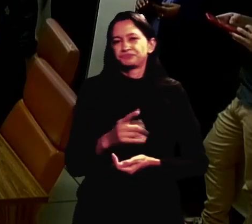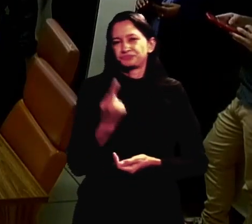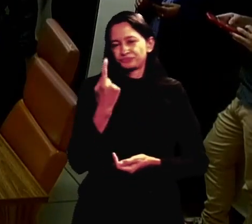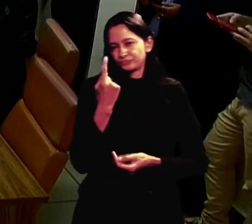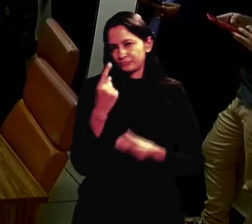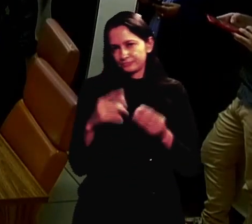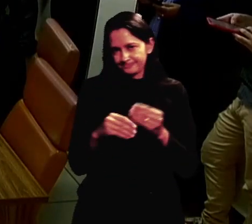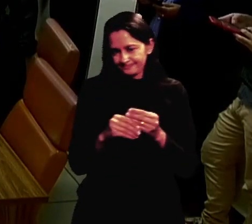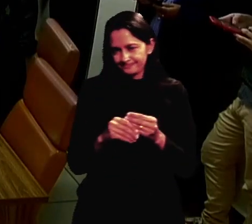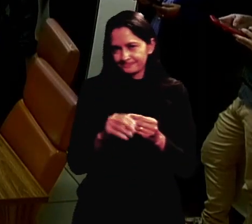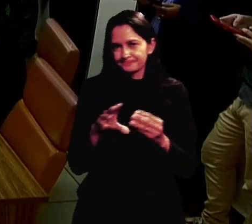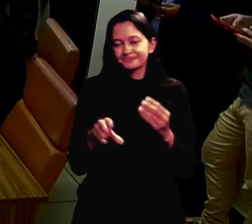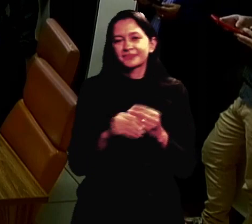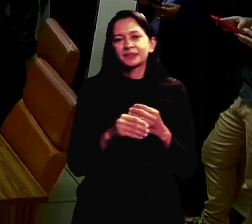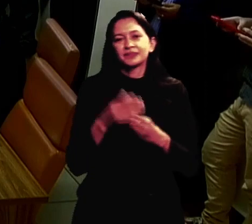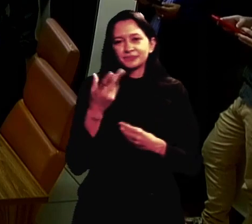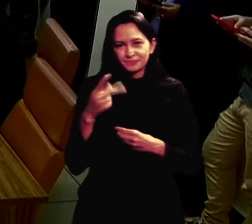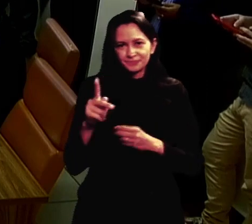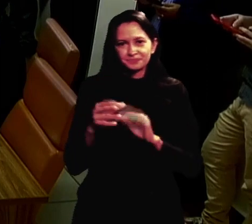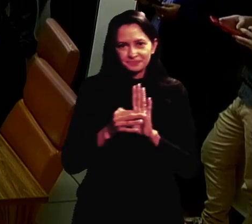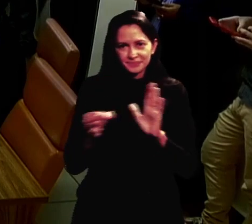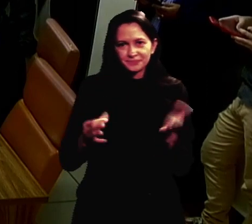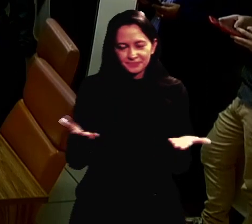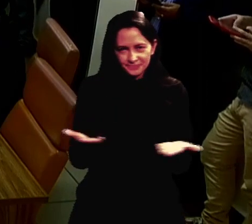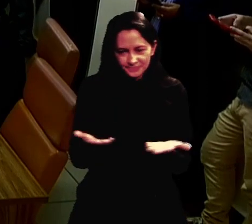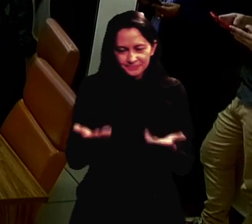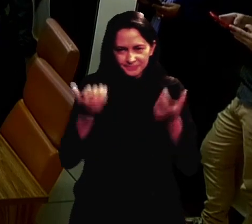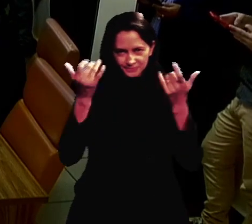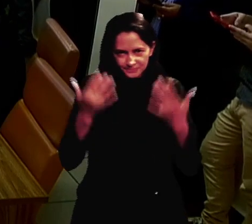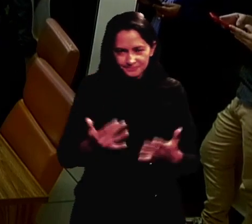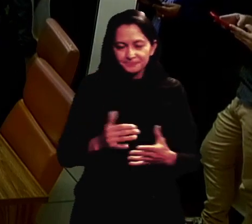uma para complementar a fala de Vossa Excelência.